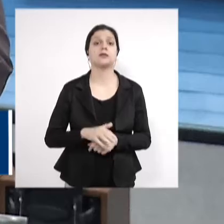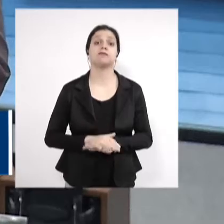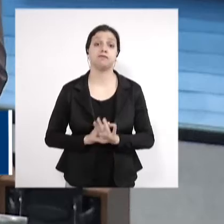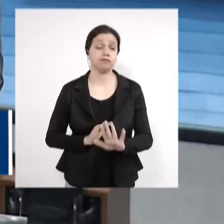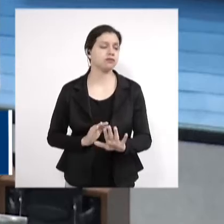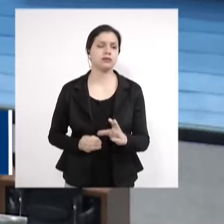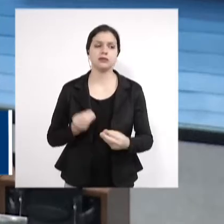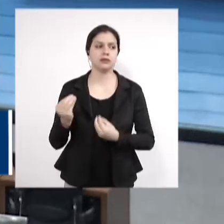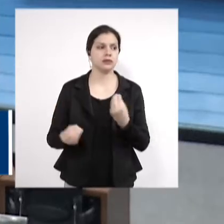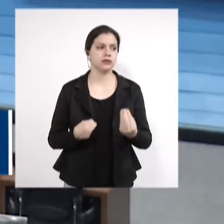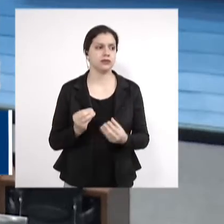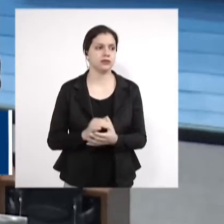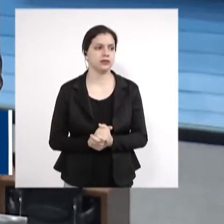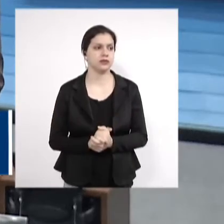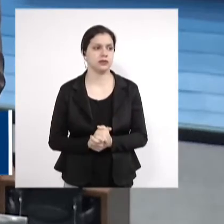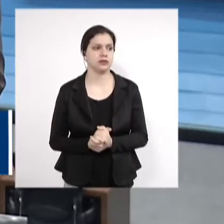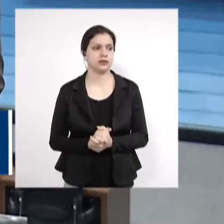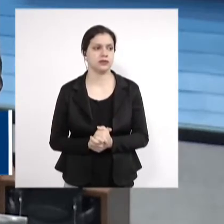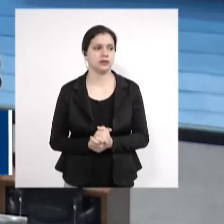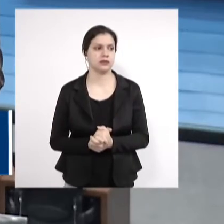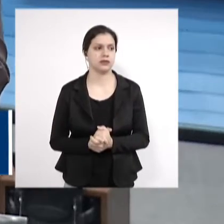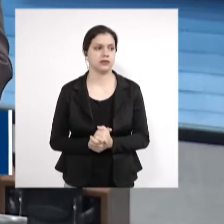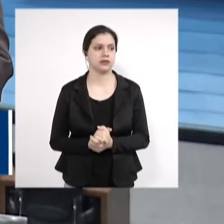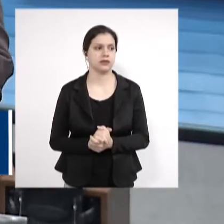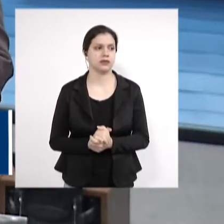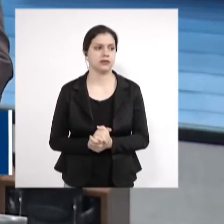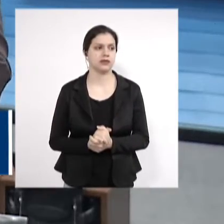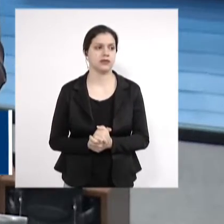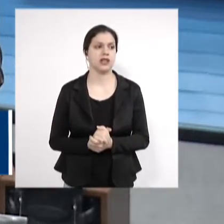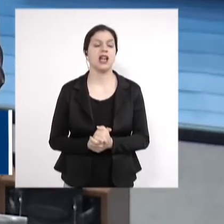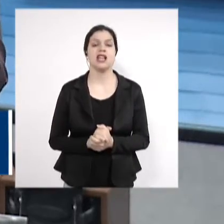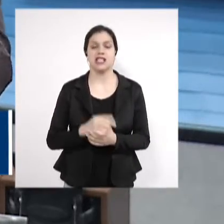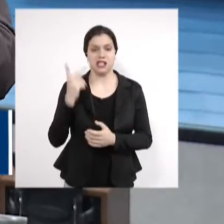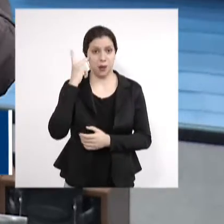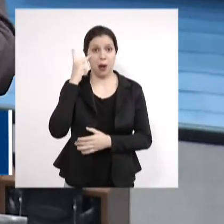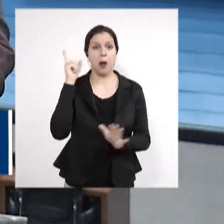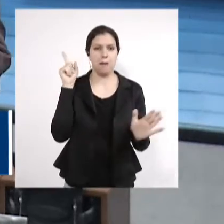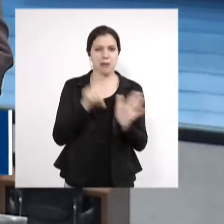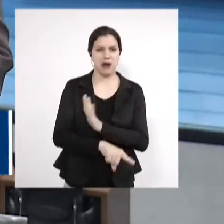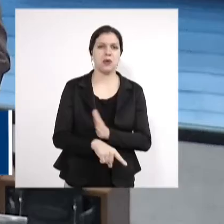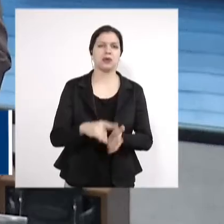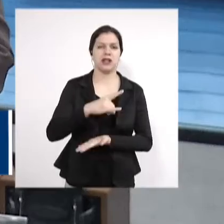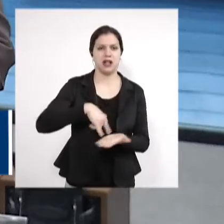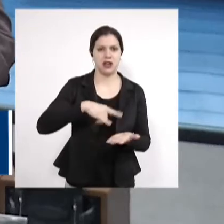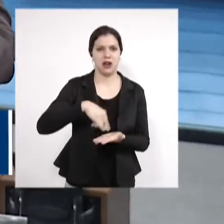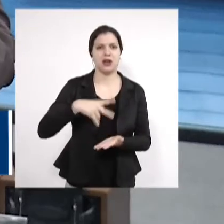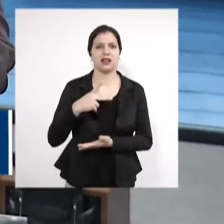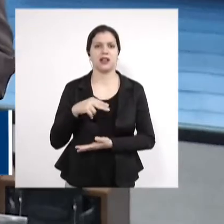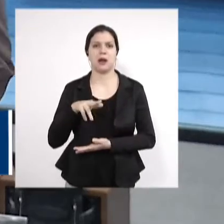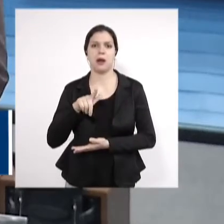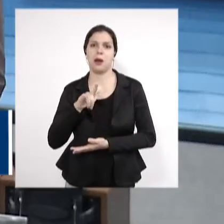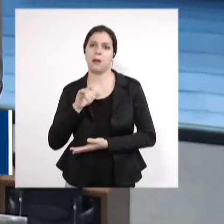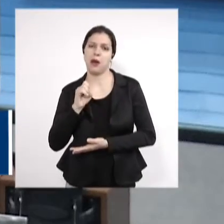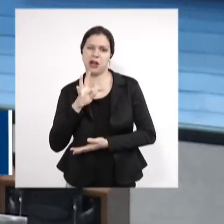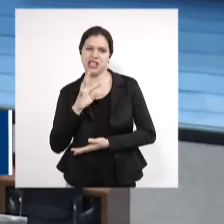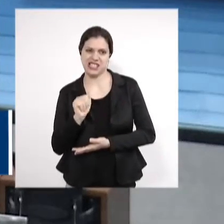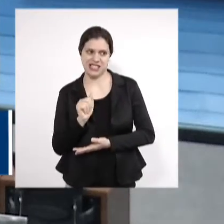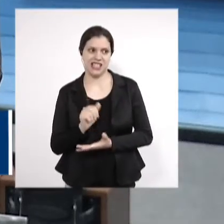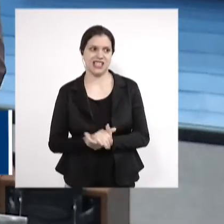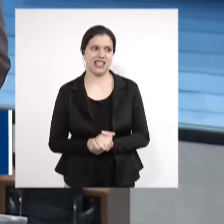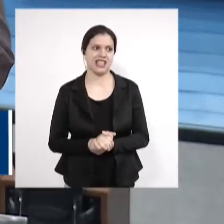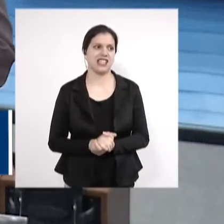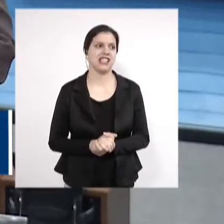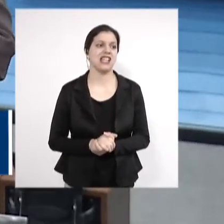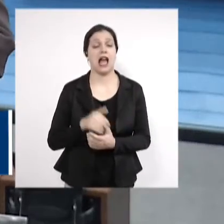vai funcionar? Em São Paulo até te pergunto, nota paulista? Nota paulista, né? Que é o termo que eles usam lá. O nosso aqui, então, ficou como nota